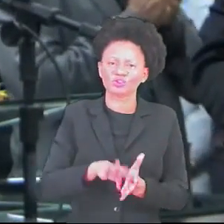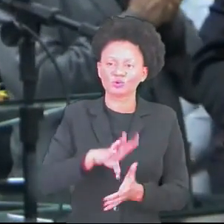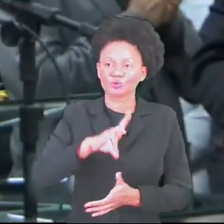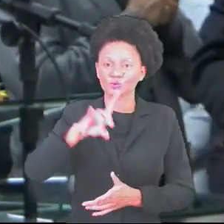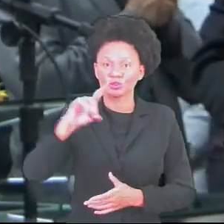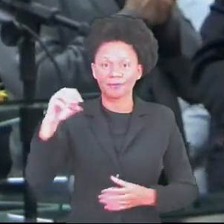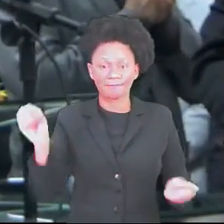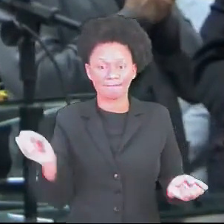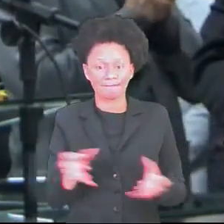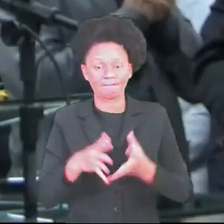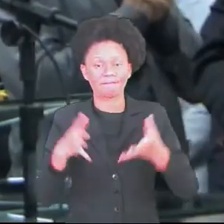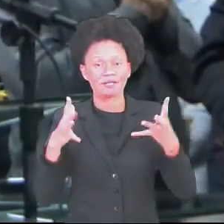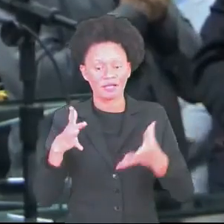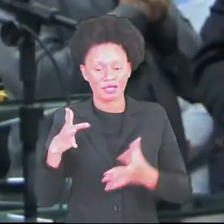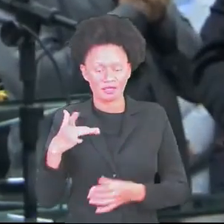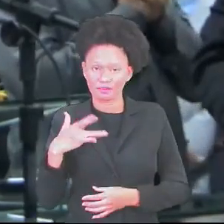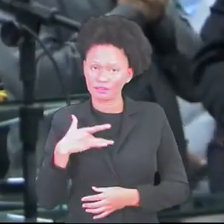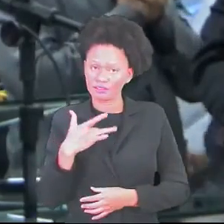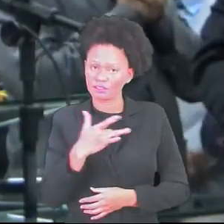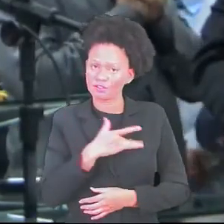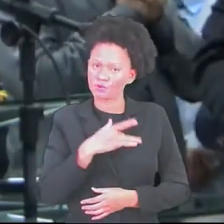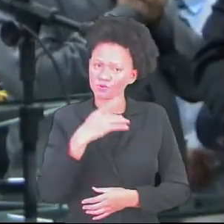milagre na sua saúde?